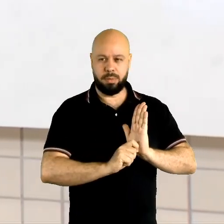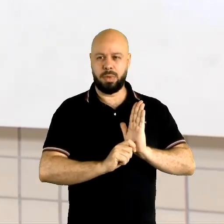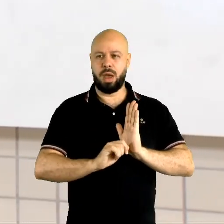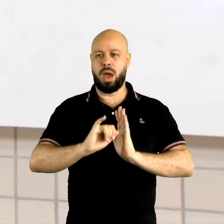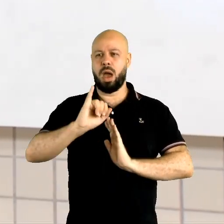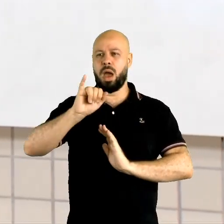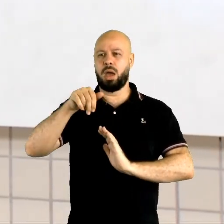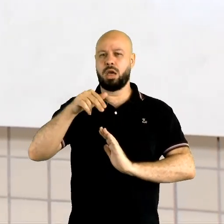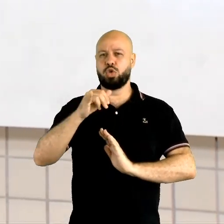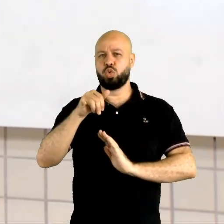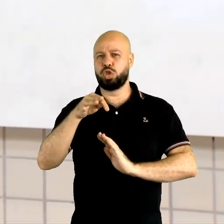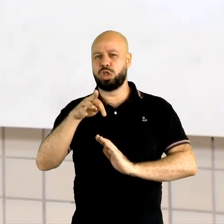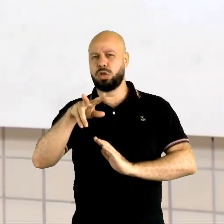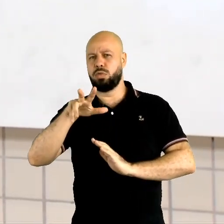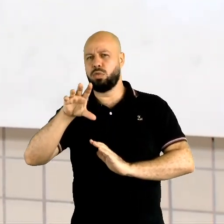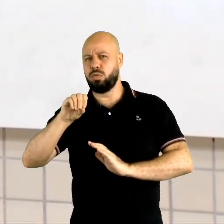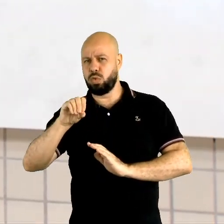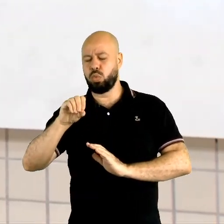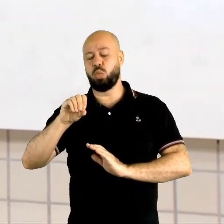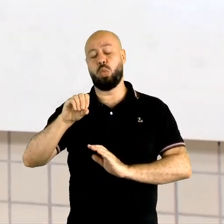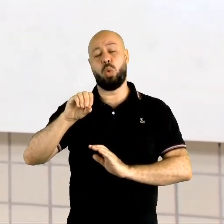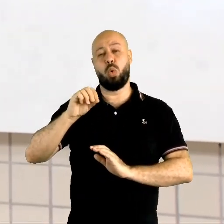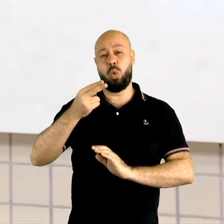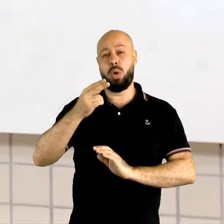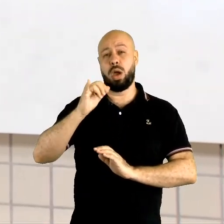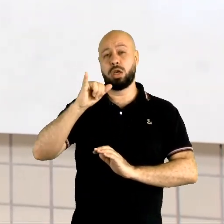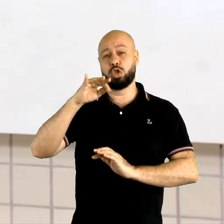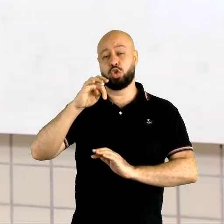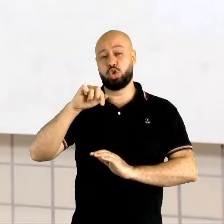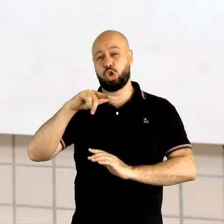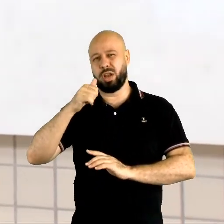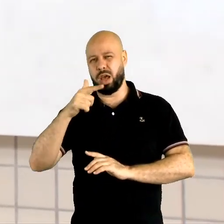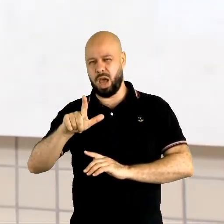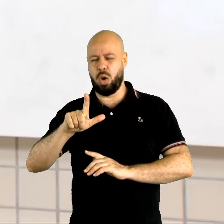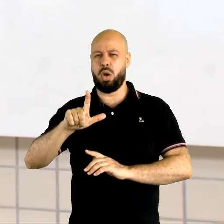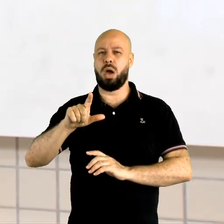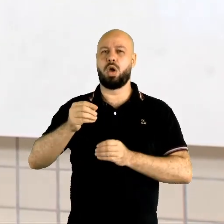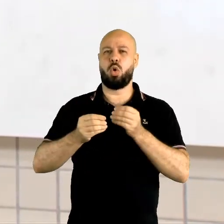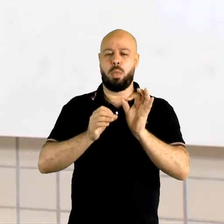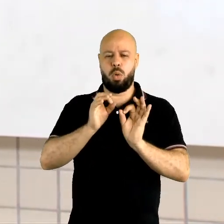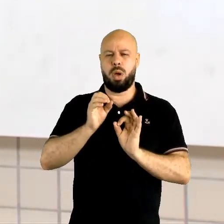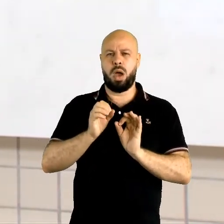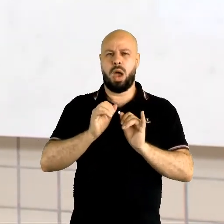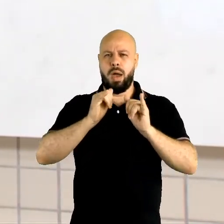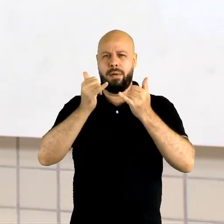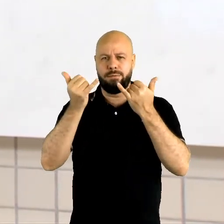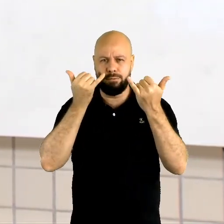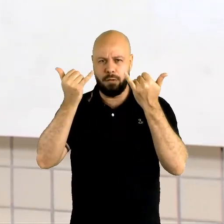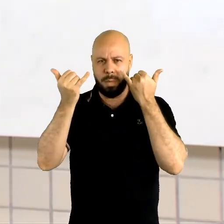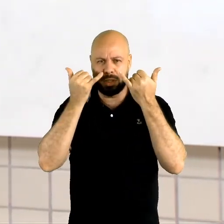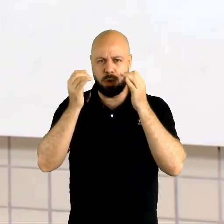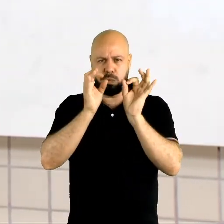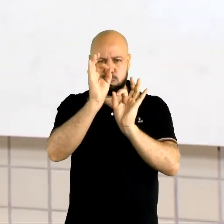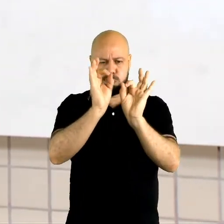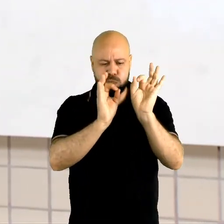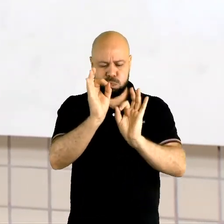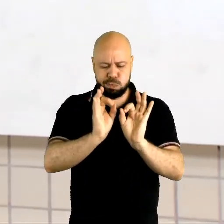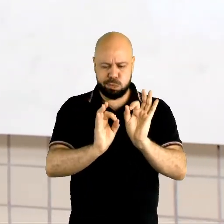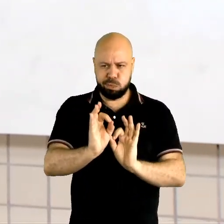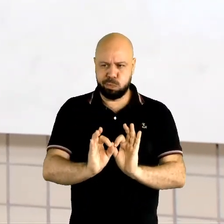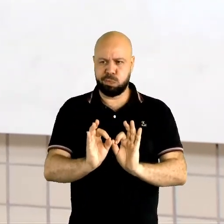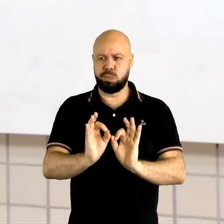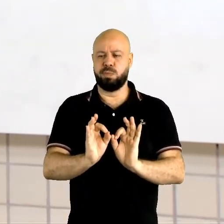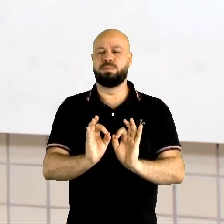ou instrucional escrita? É organizar informações. Você vai aprender como